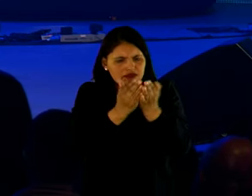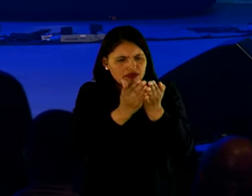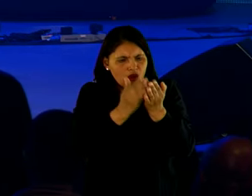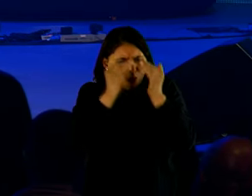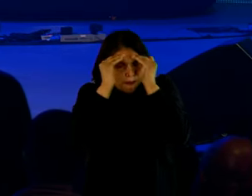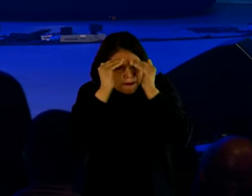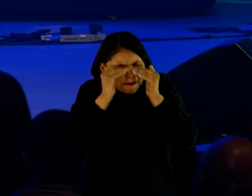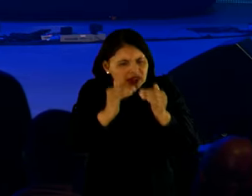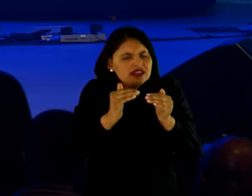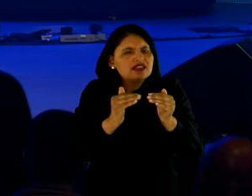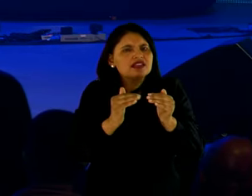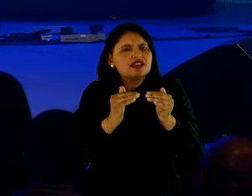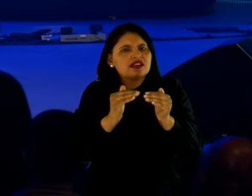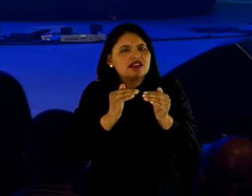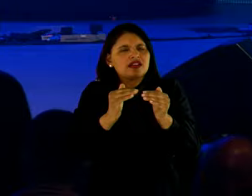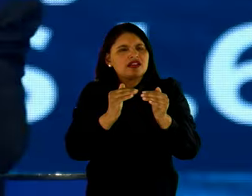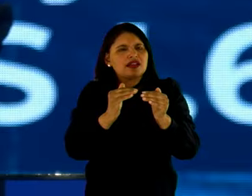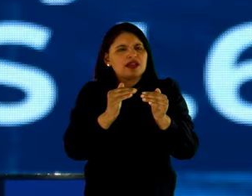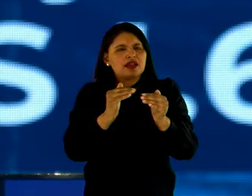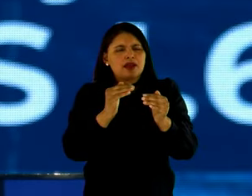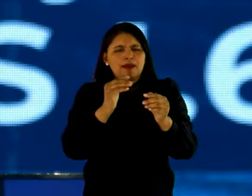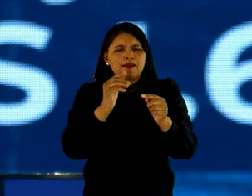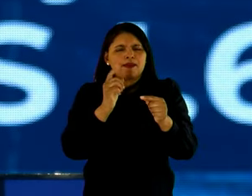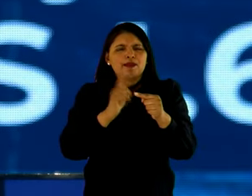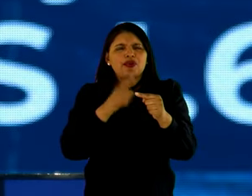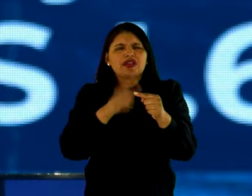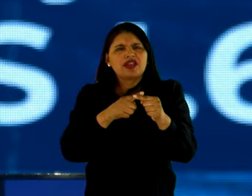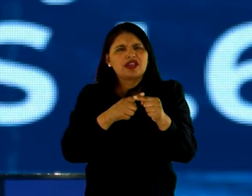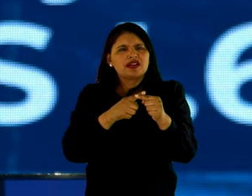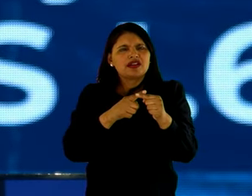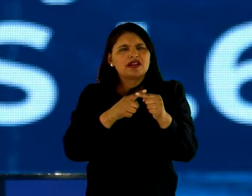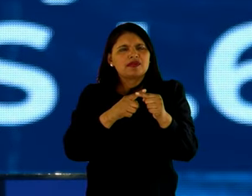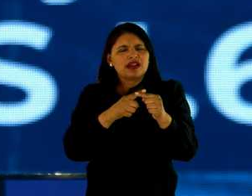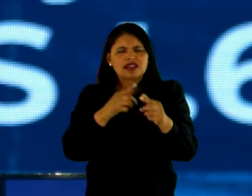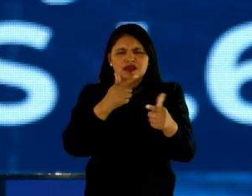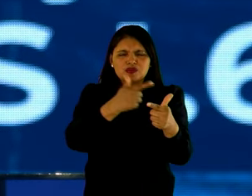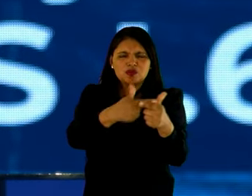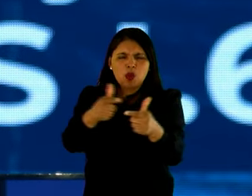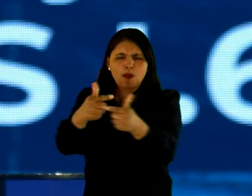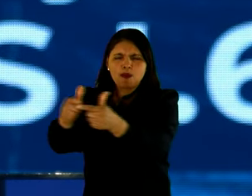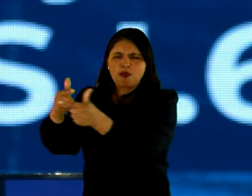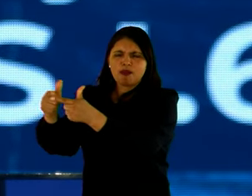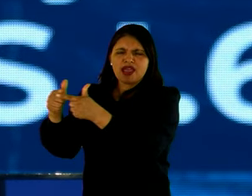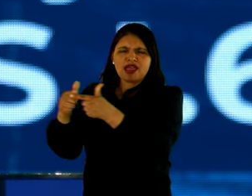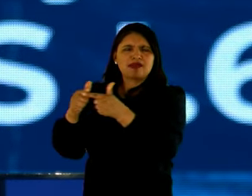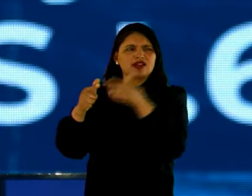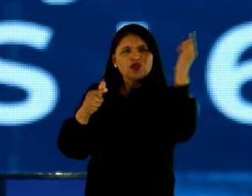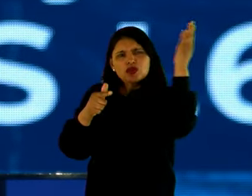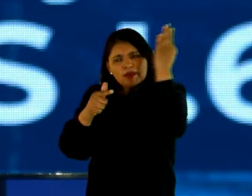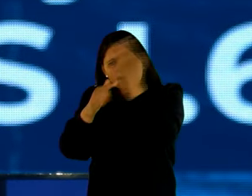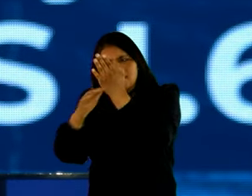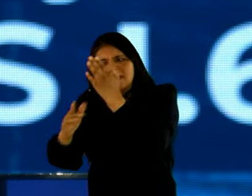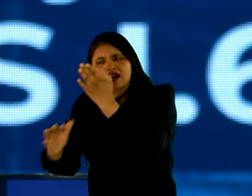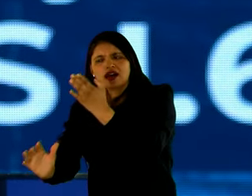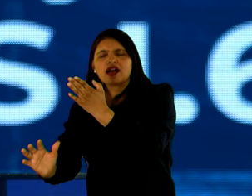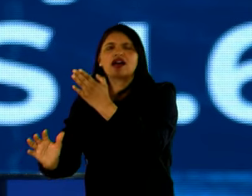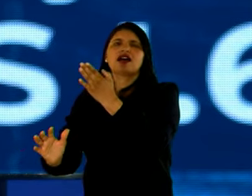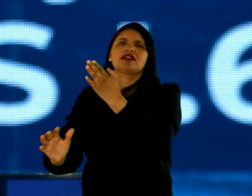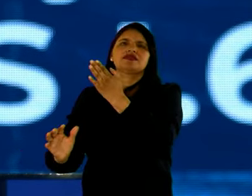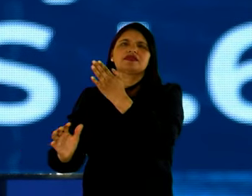embora, para que as pessoas estejam a salvo. Certa vez Jesus disse em um dos